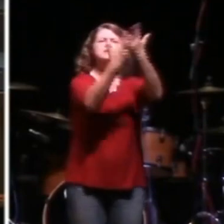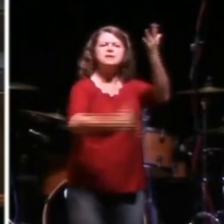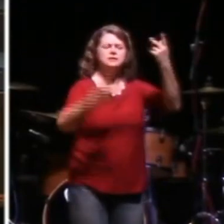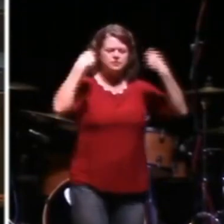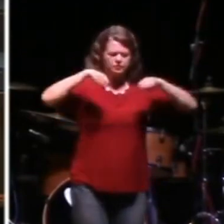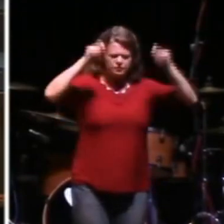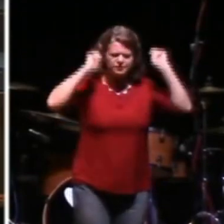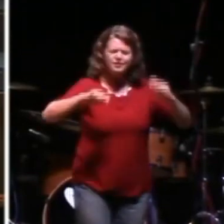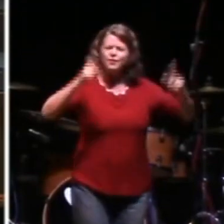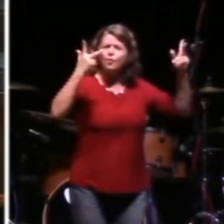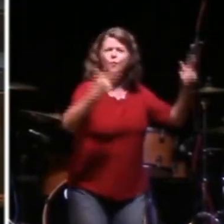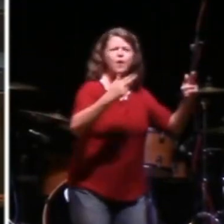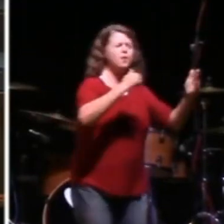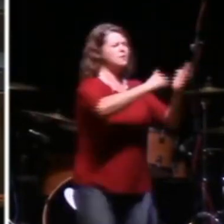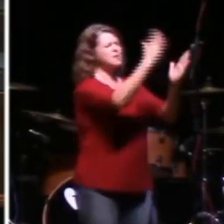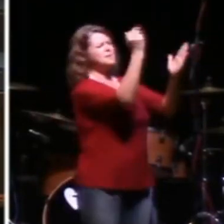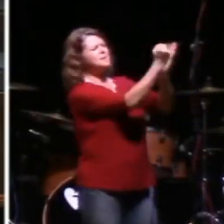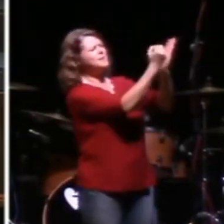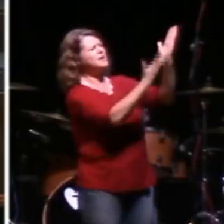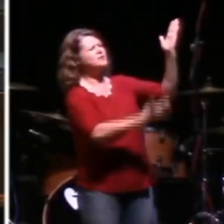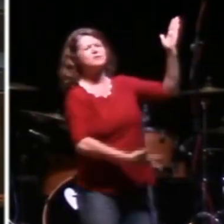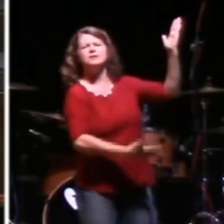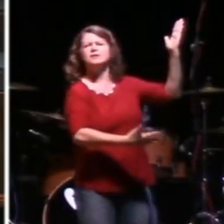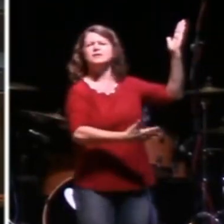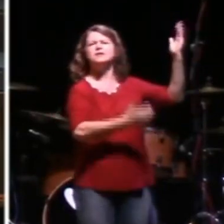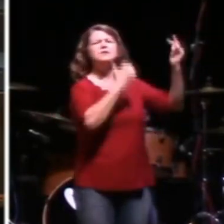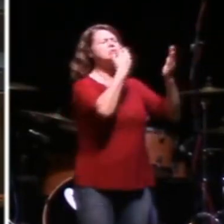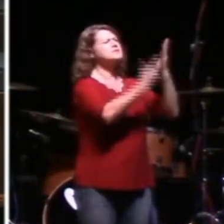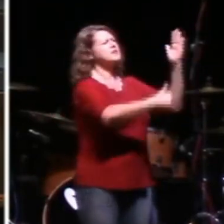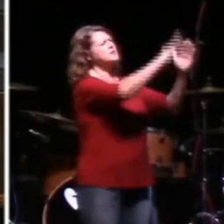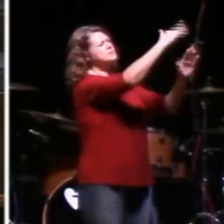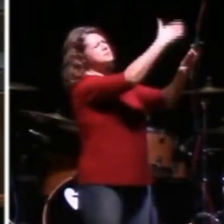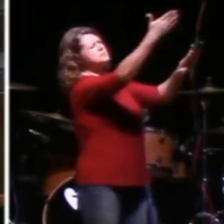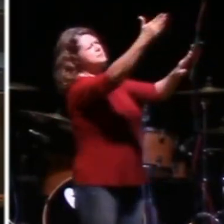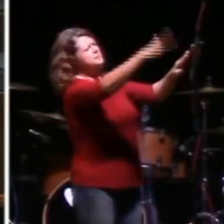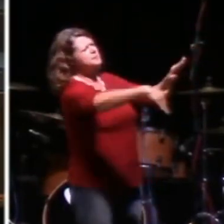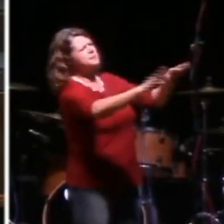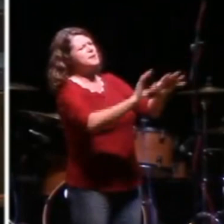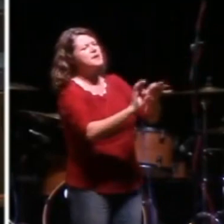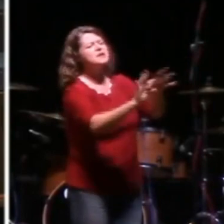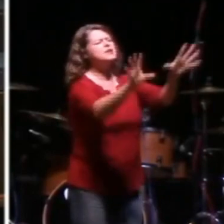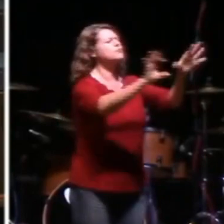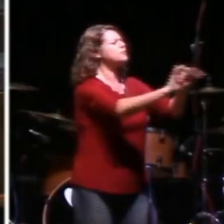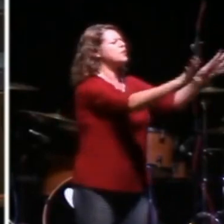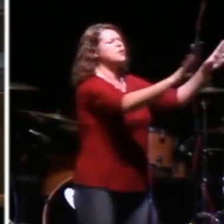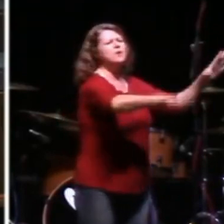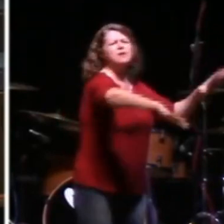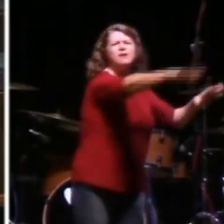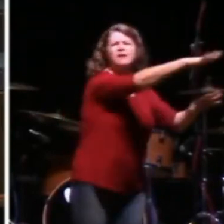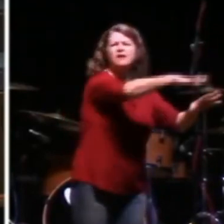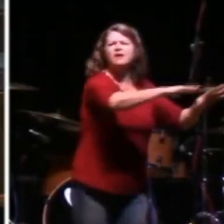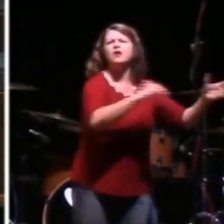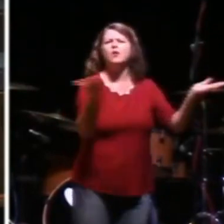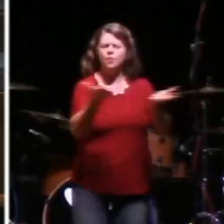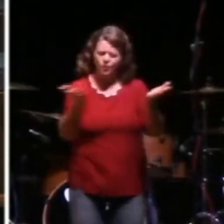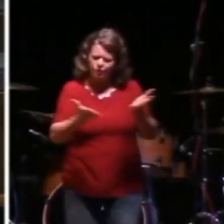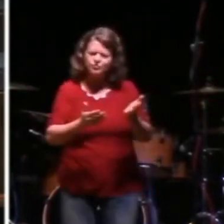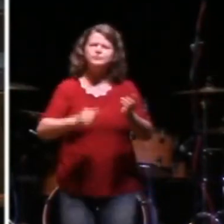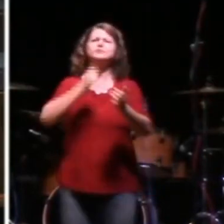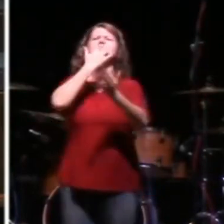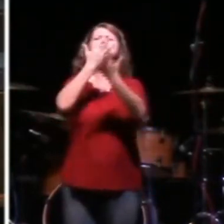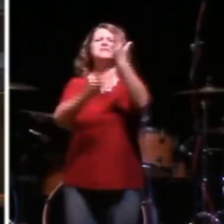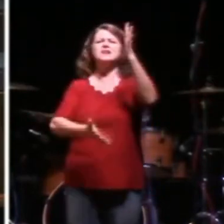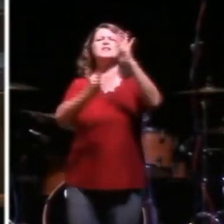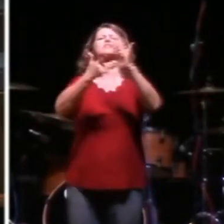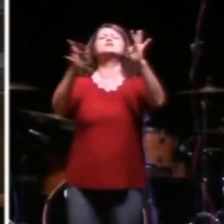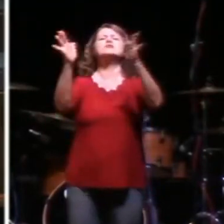e como na páscoa o sangue do cordeiro da páscoa purificou e flor o teu povo e os levou